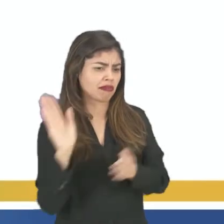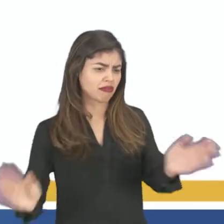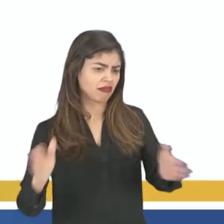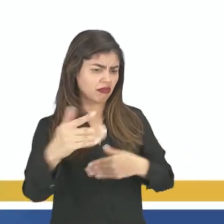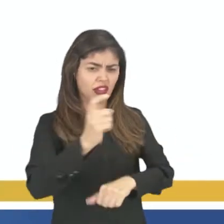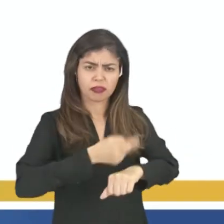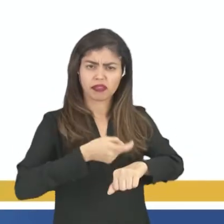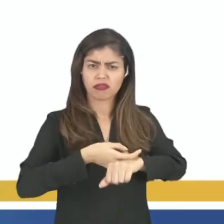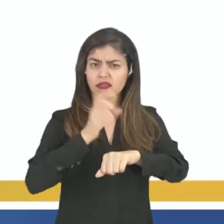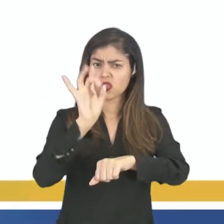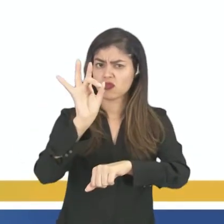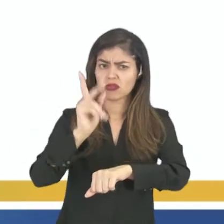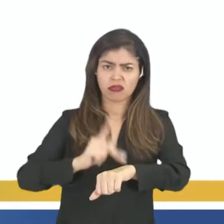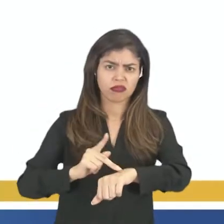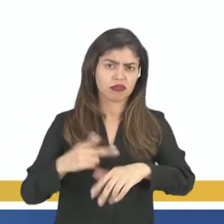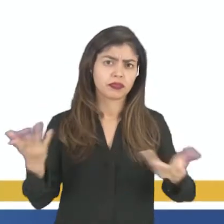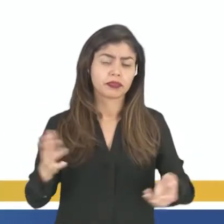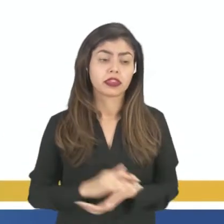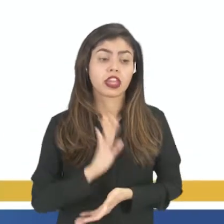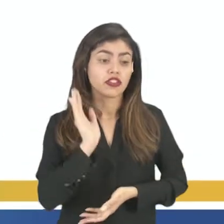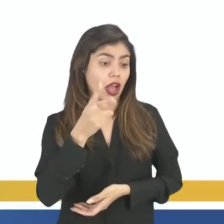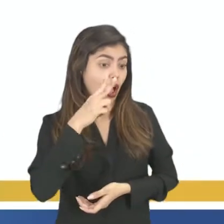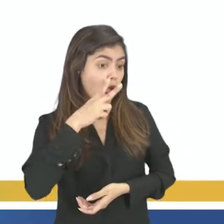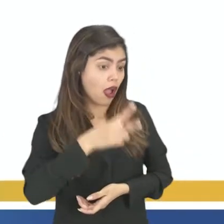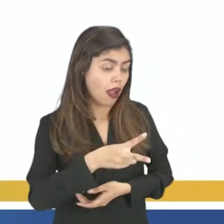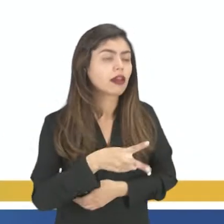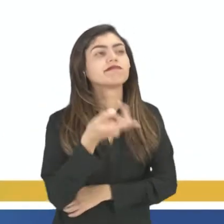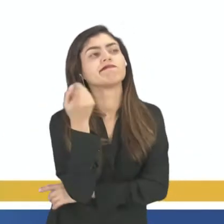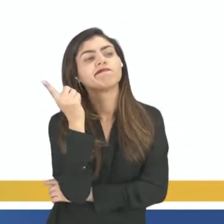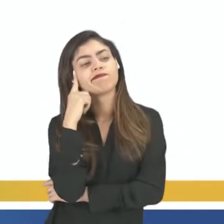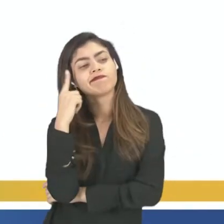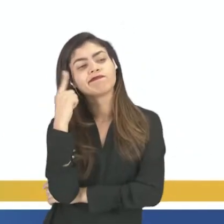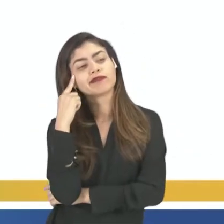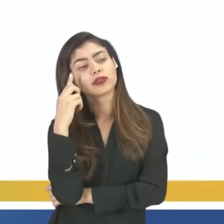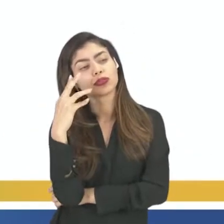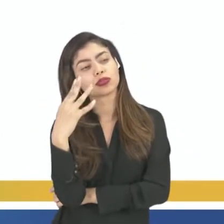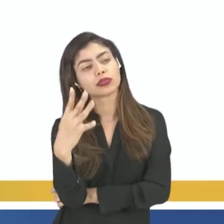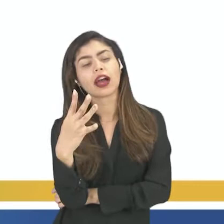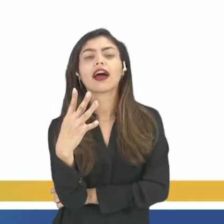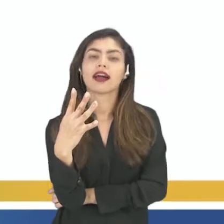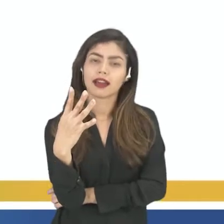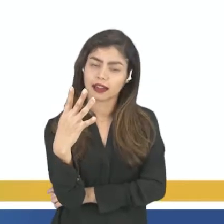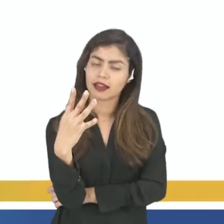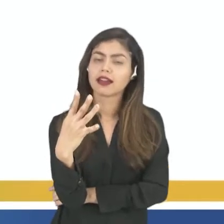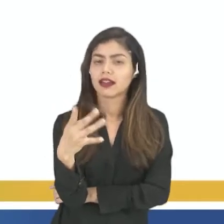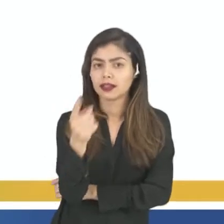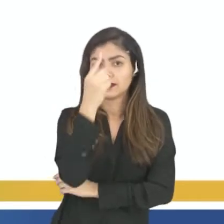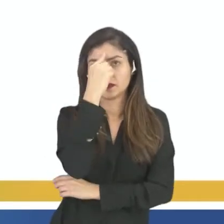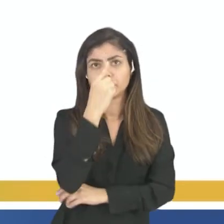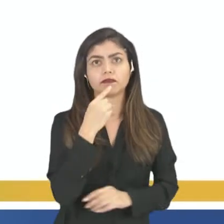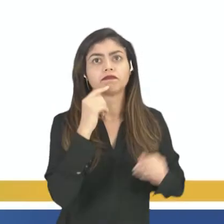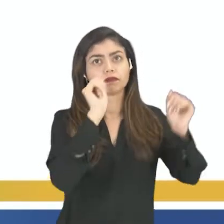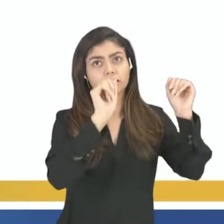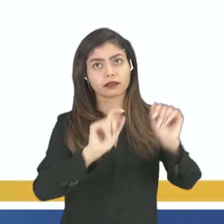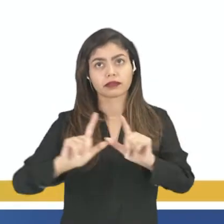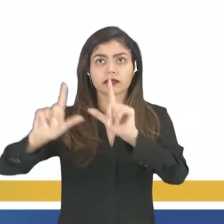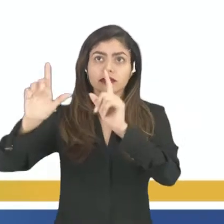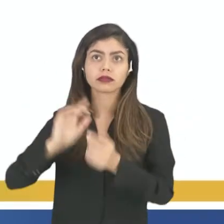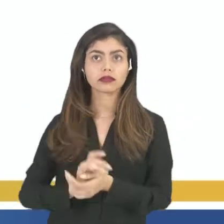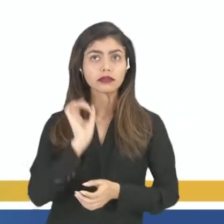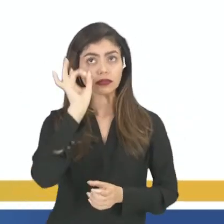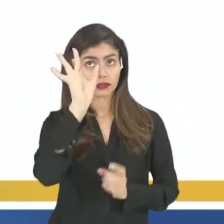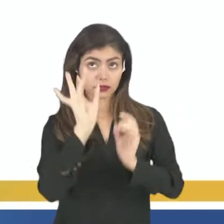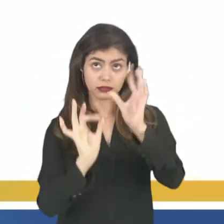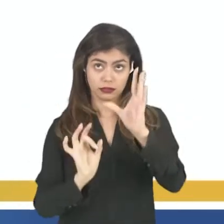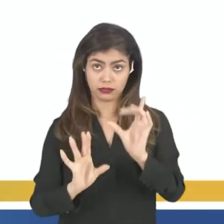pedra, né? E ele não, ele já olhou e já viu algo ali. Então, nessa imagem aí ao lado, tem os